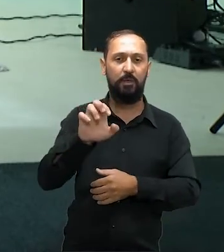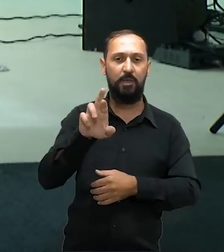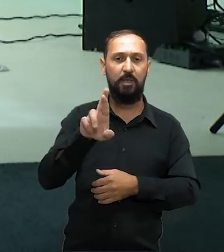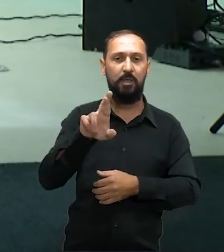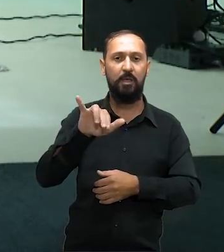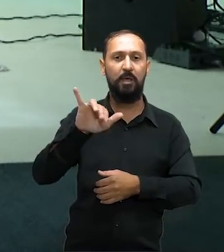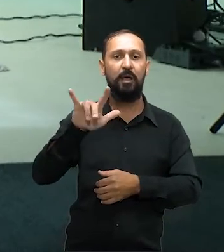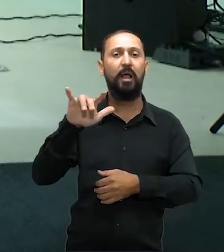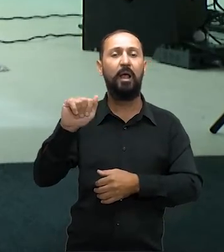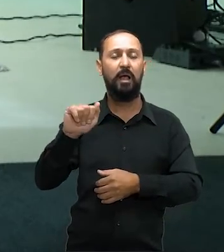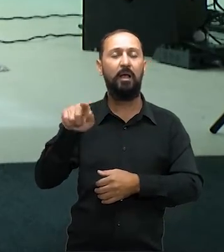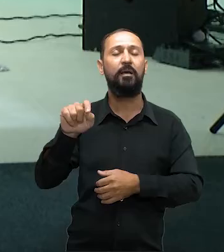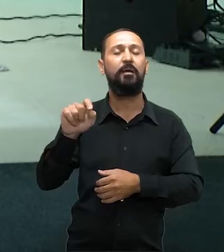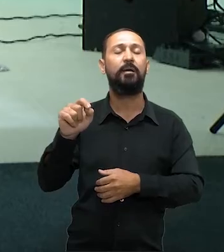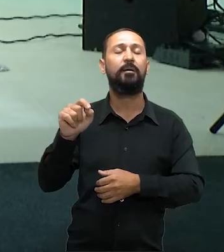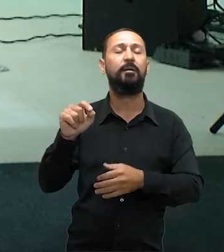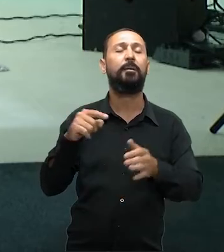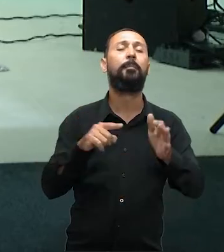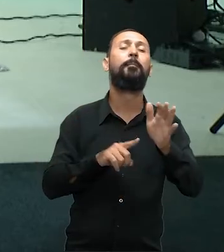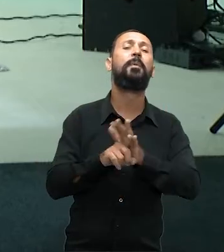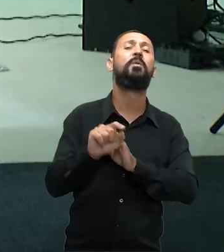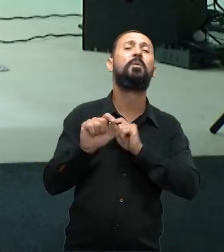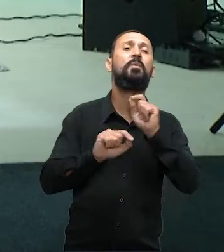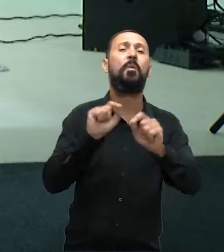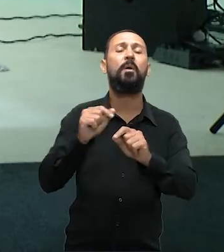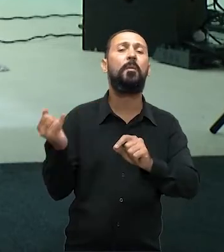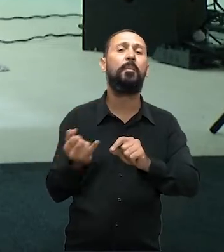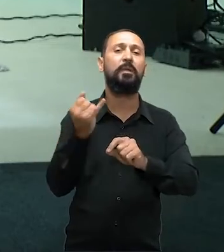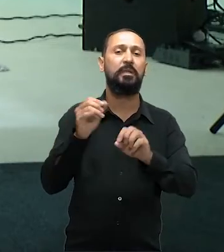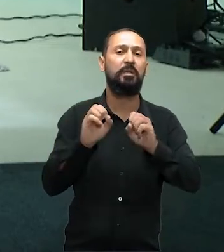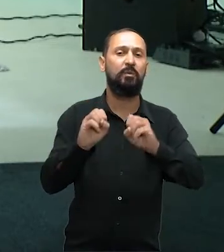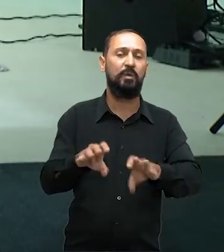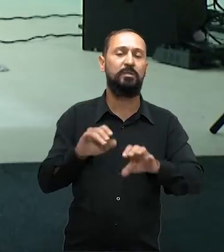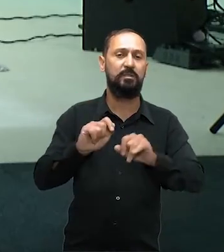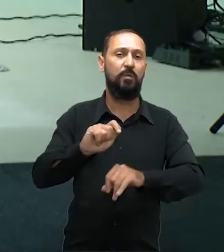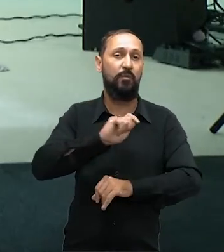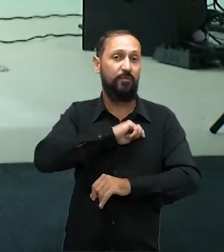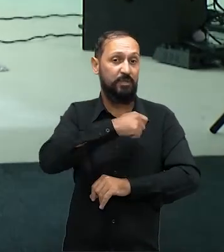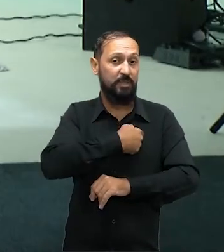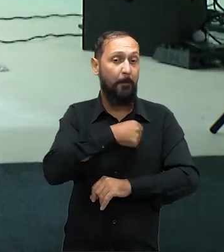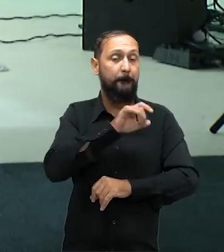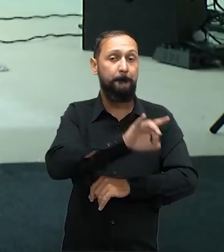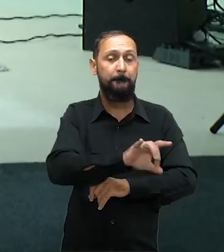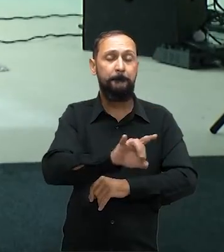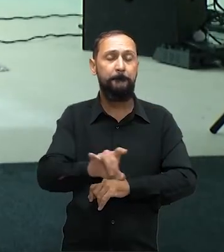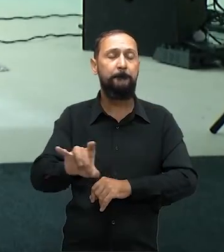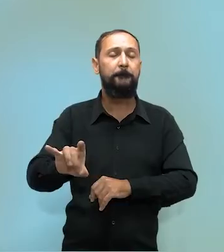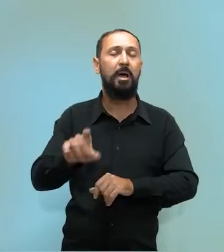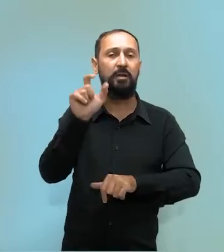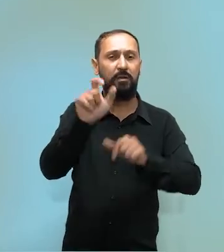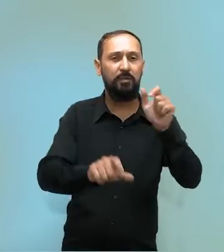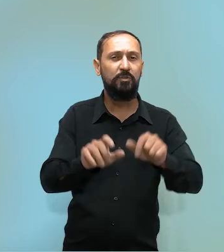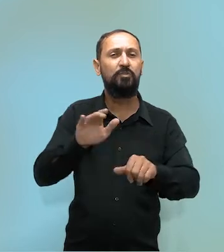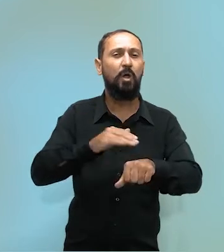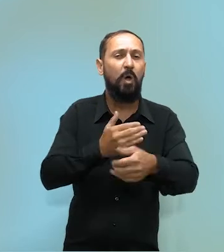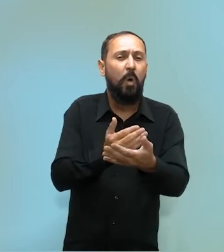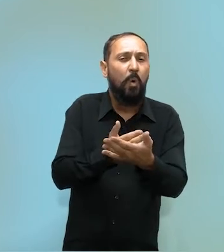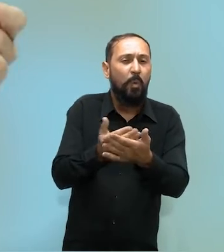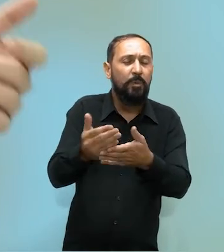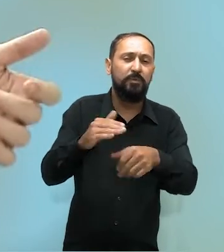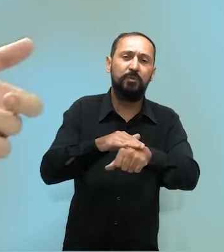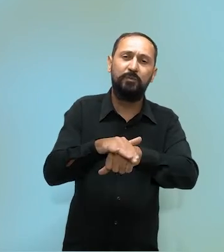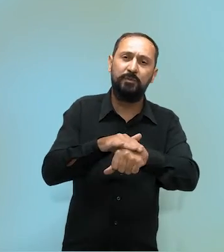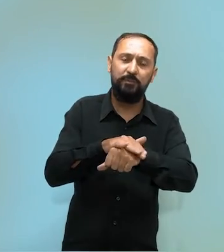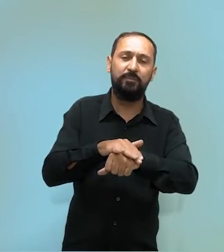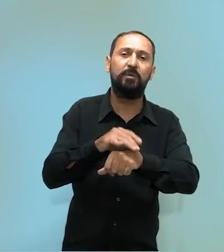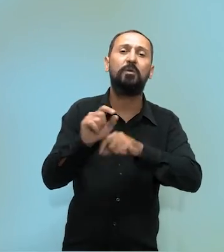foi a Érica Araújo. Ela quer saber qual é a importância da educação fiscal para o cidadão. A gente, na verdade, havia comentado